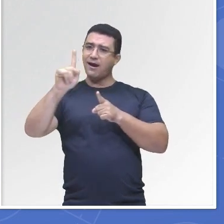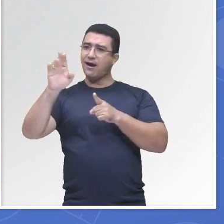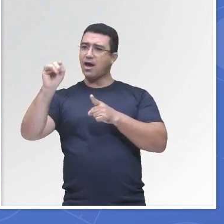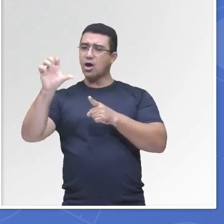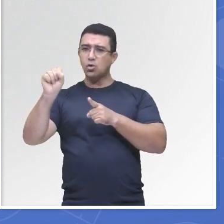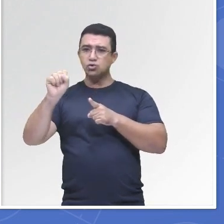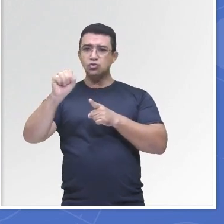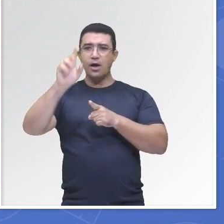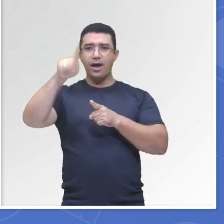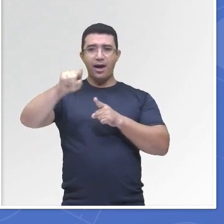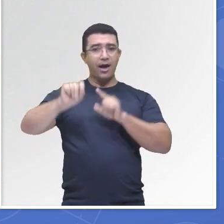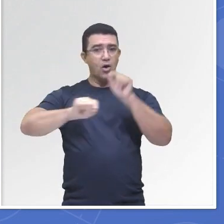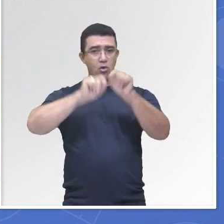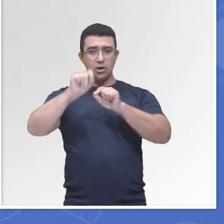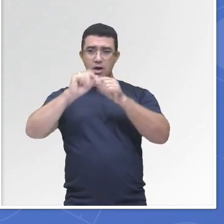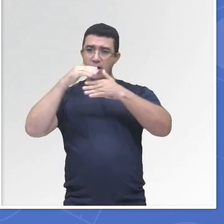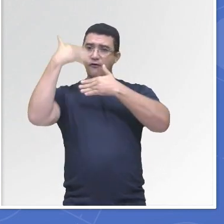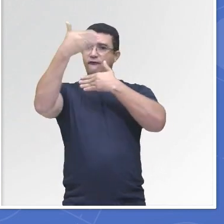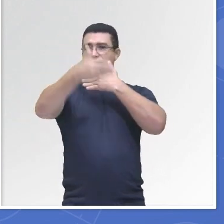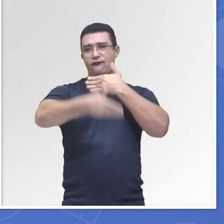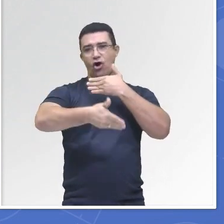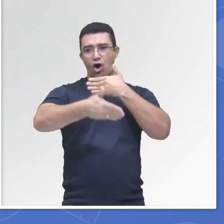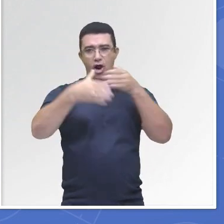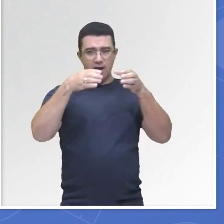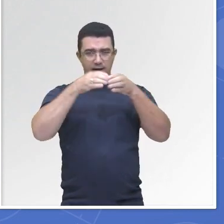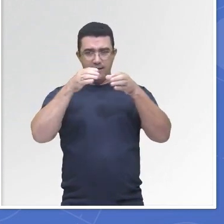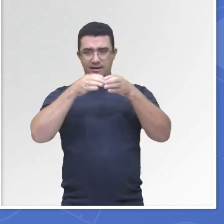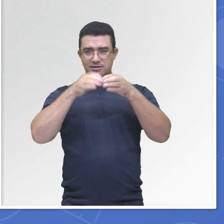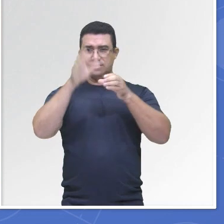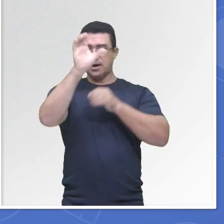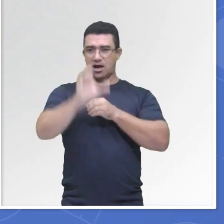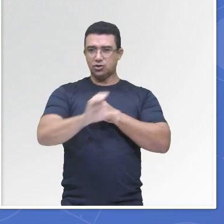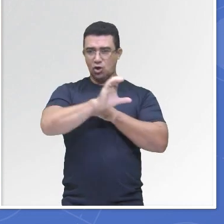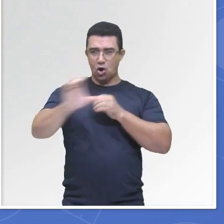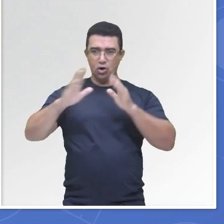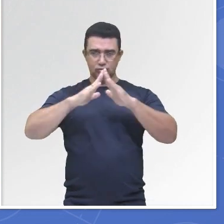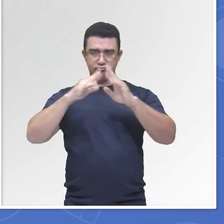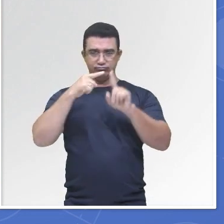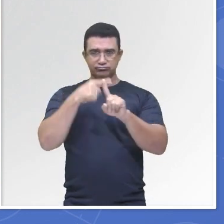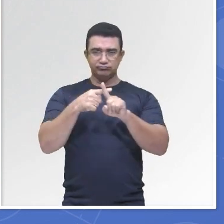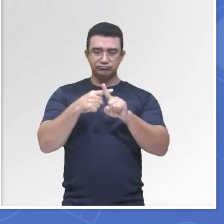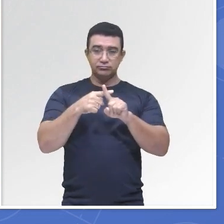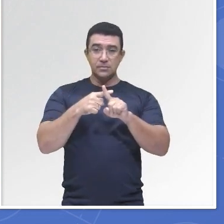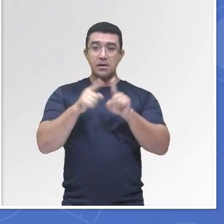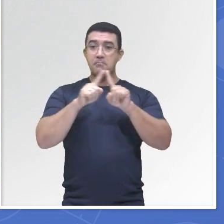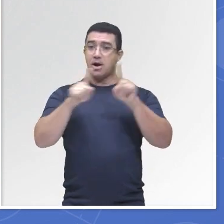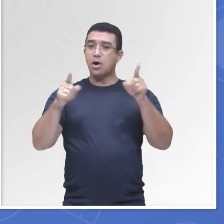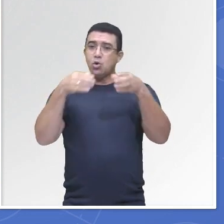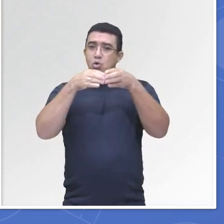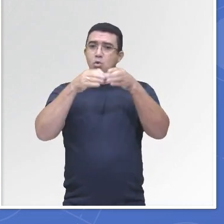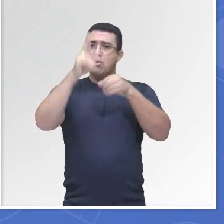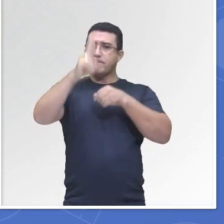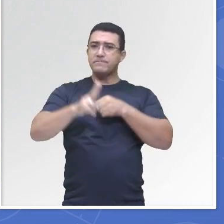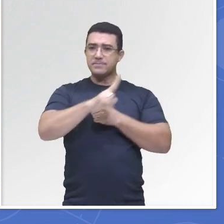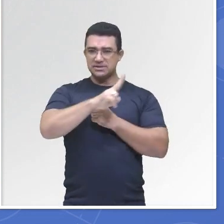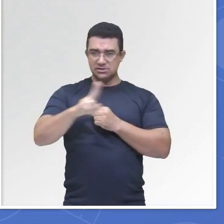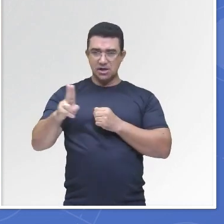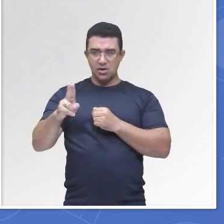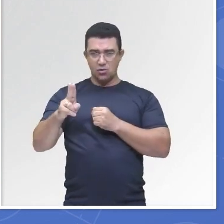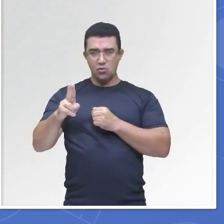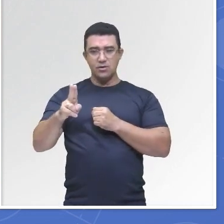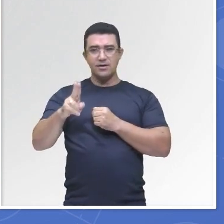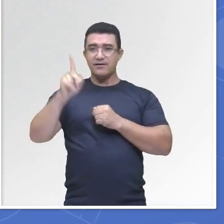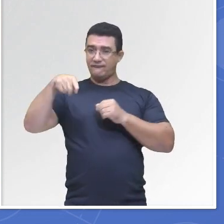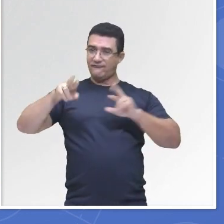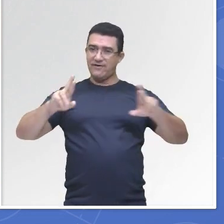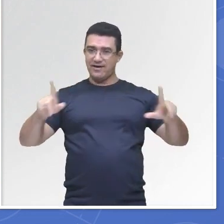que estava ali fora da igreja, né? Enquanto os missionários eram membros diretos da igreja. Vamos reforçar isso